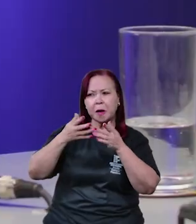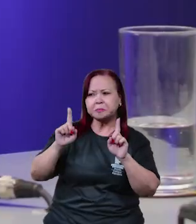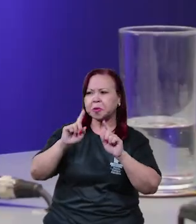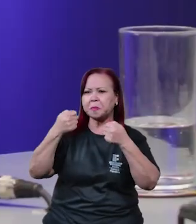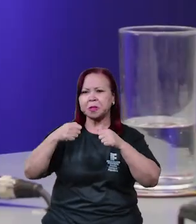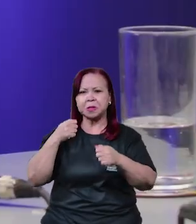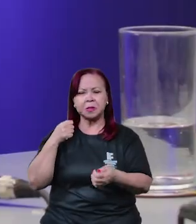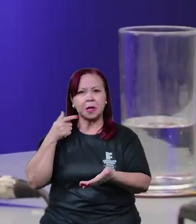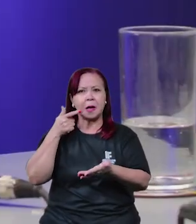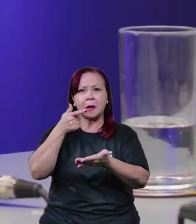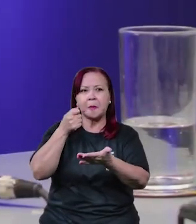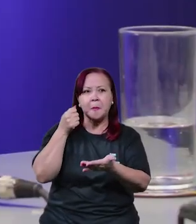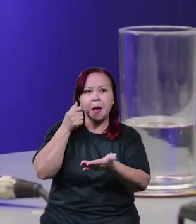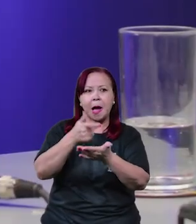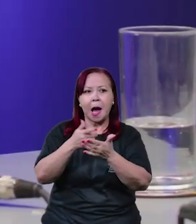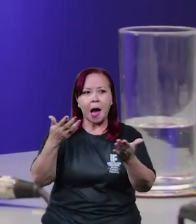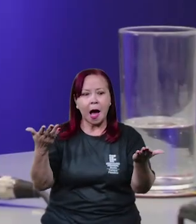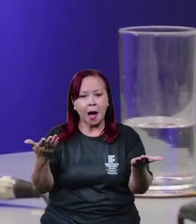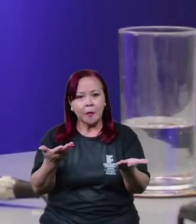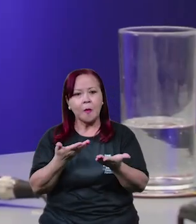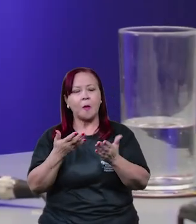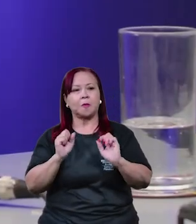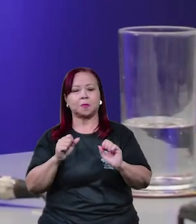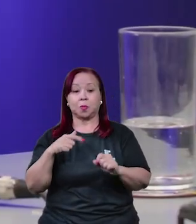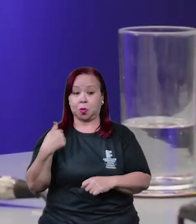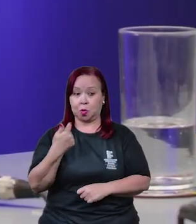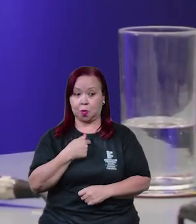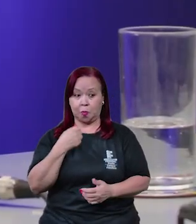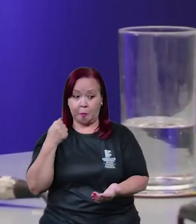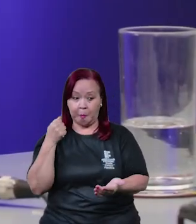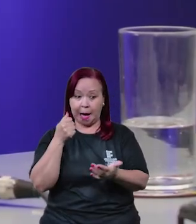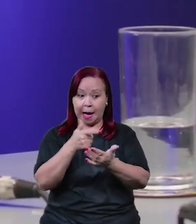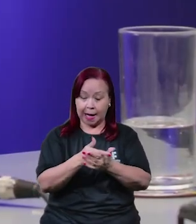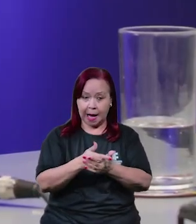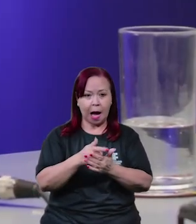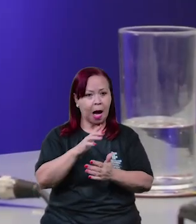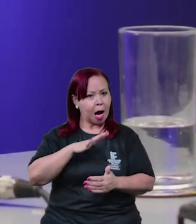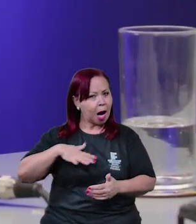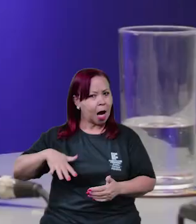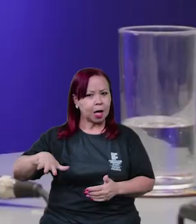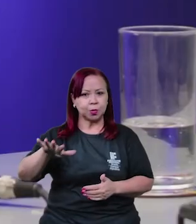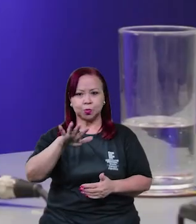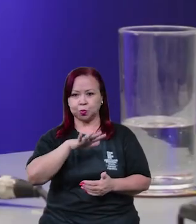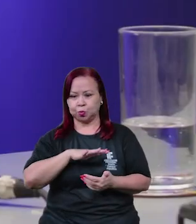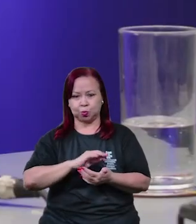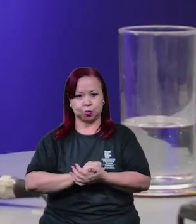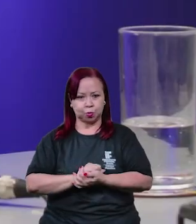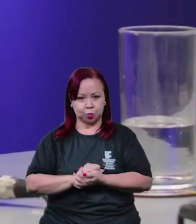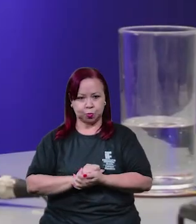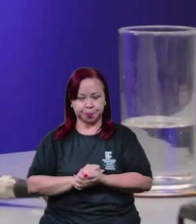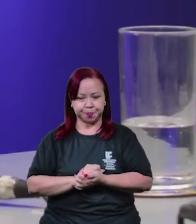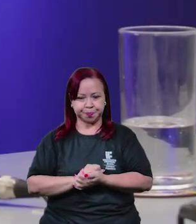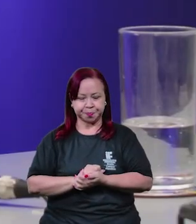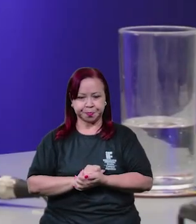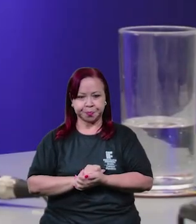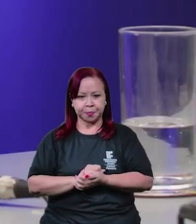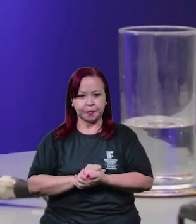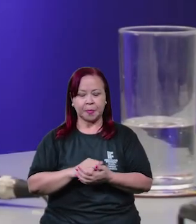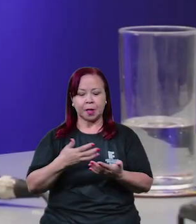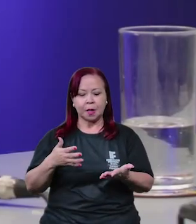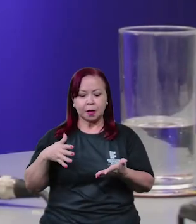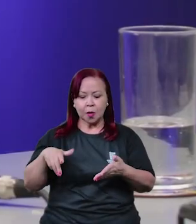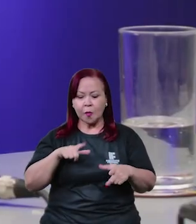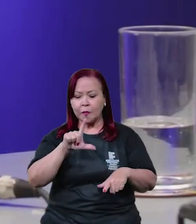ser amanhã. Vamos esperar essa pandemia passar, mas eu vou te fazer o pagamento total. Então, foi um